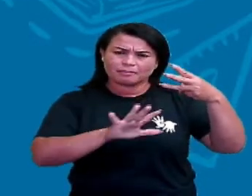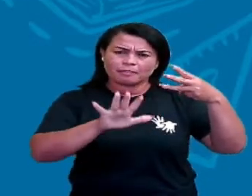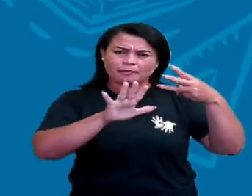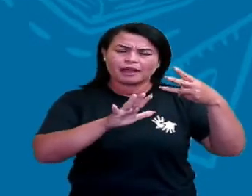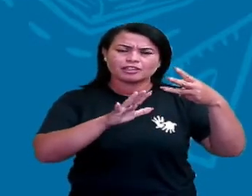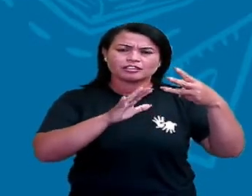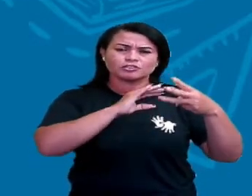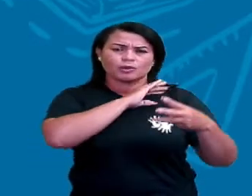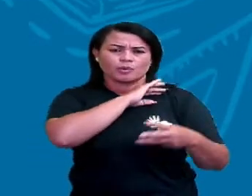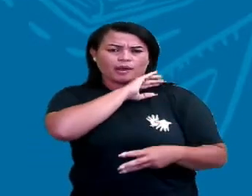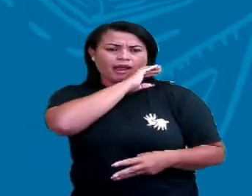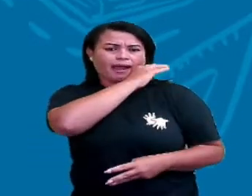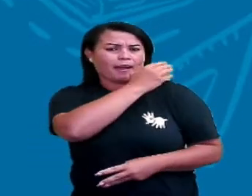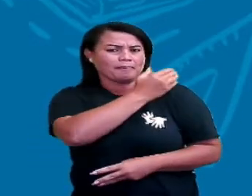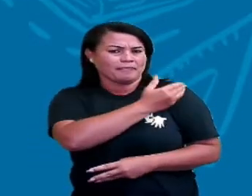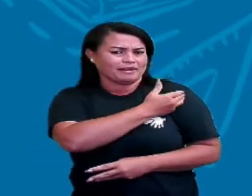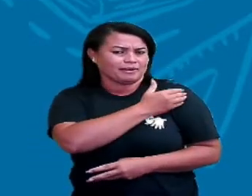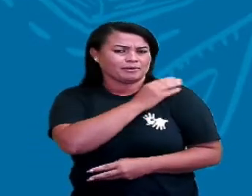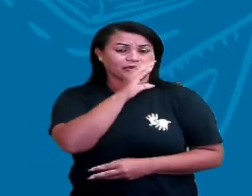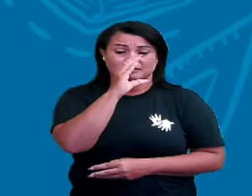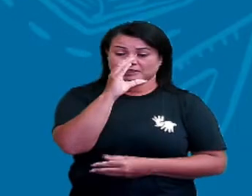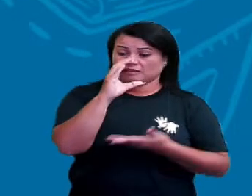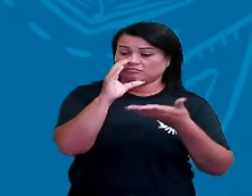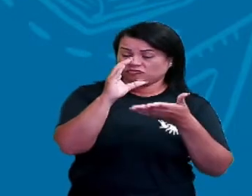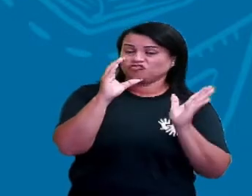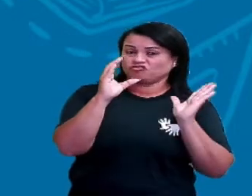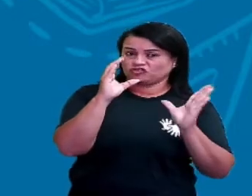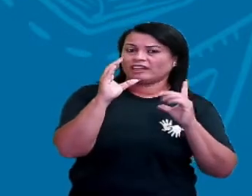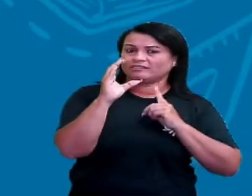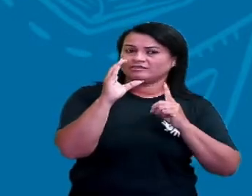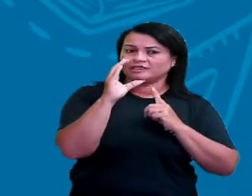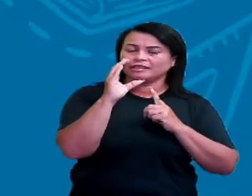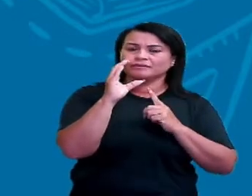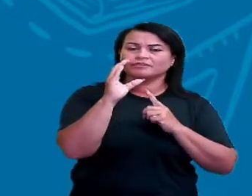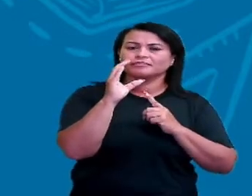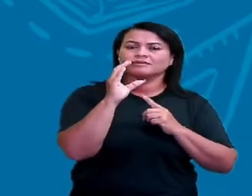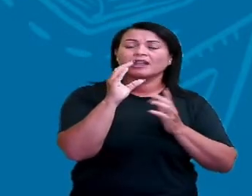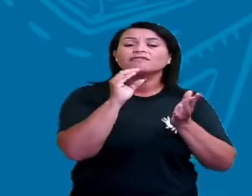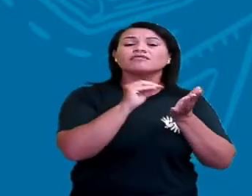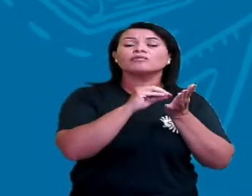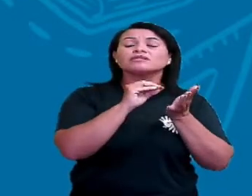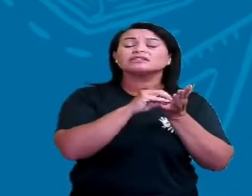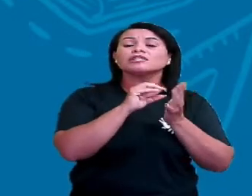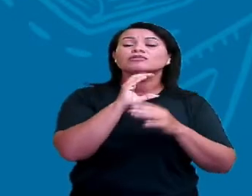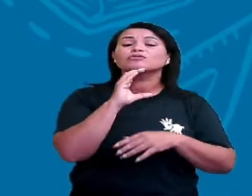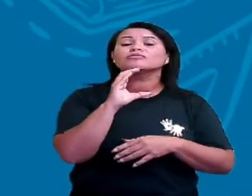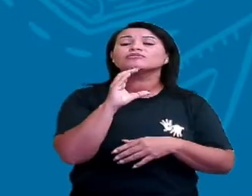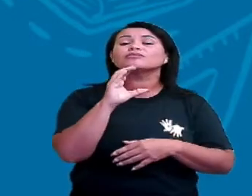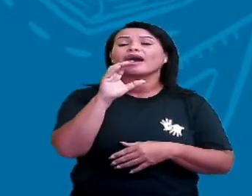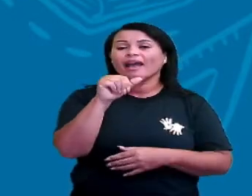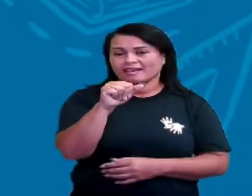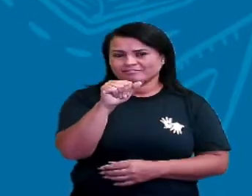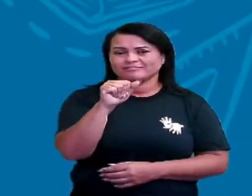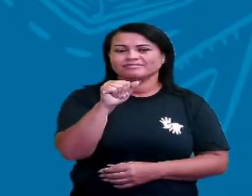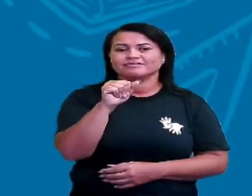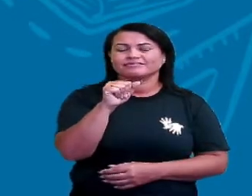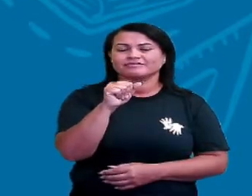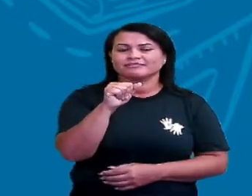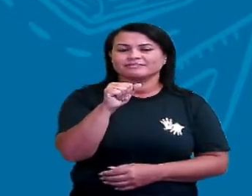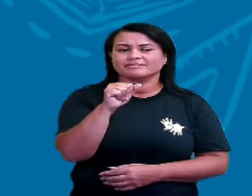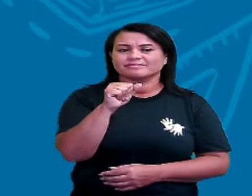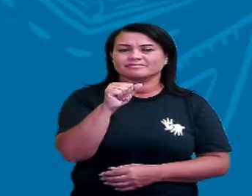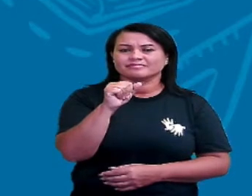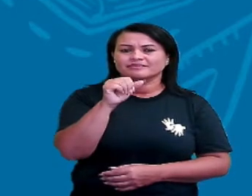camelo. Eu tenho o C, mas eu quero fazer, ó, K. Falta o A.